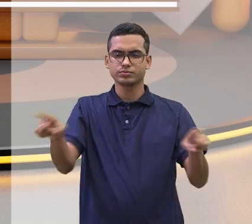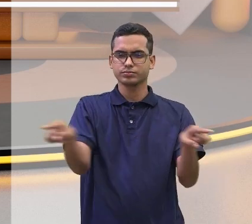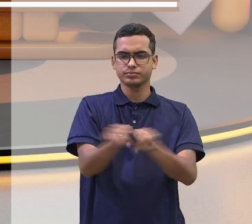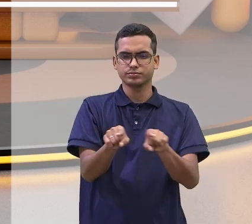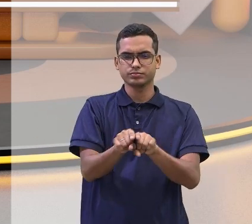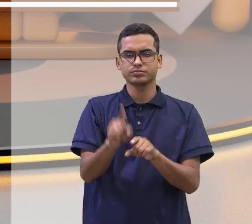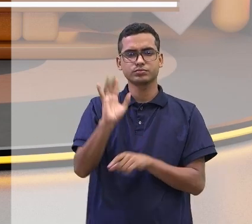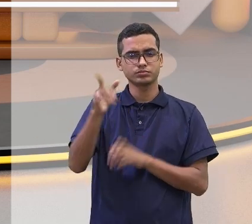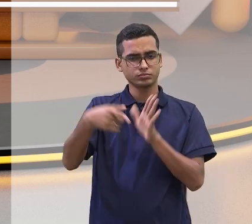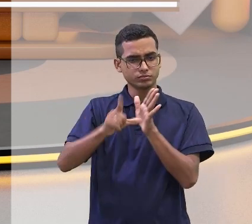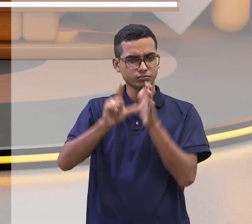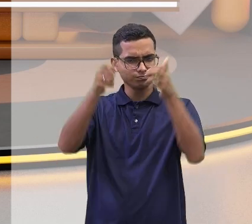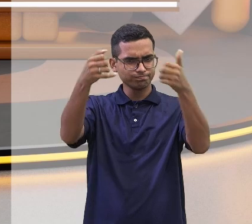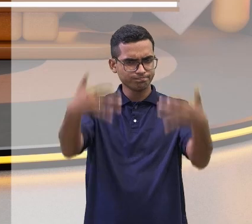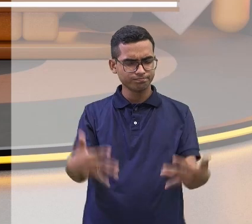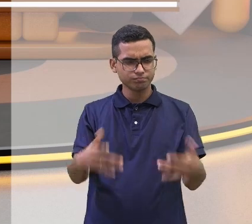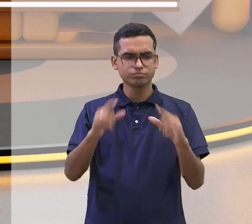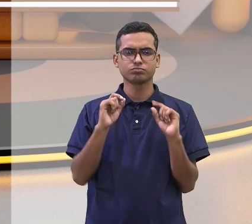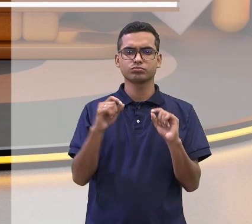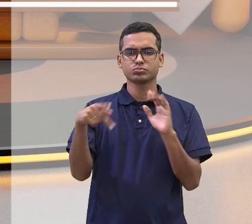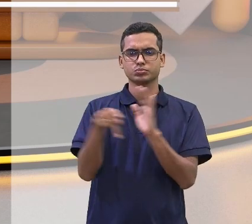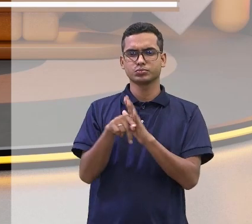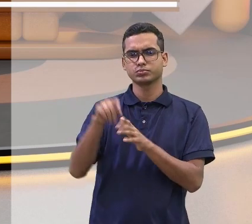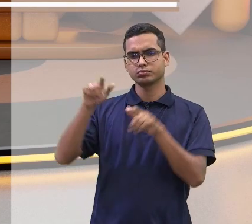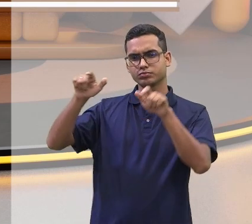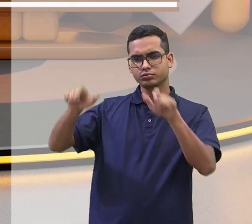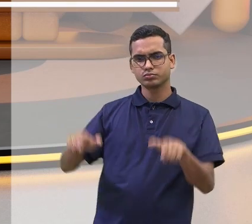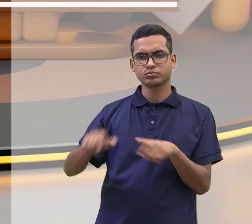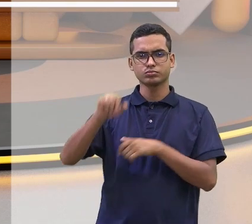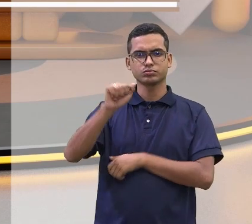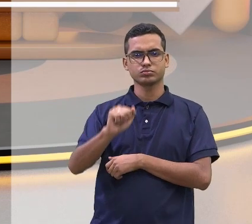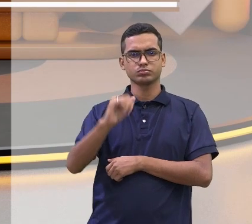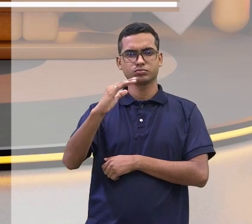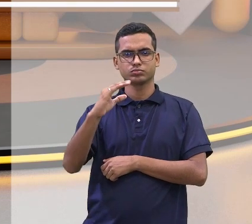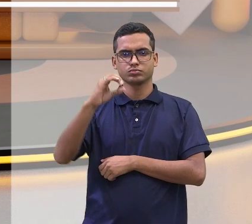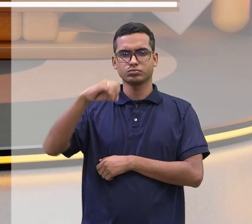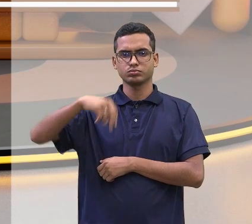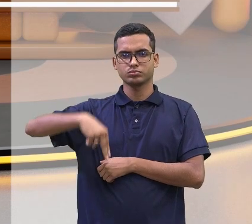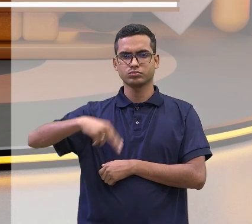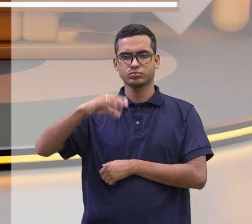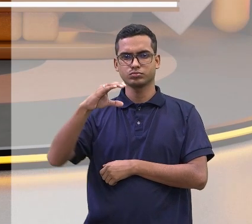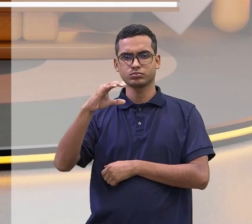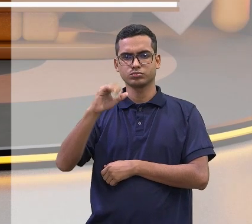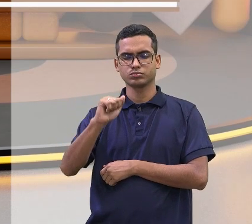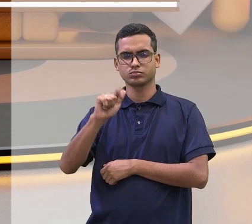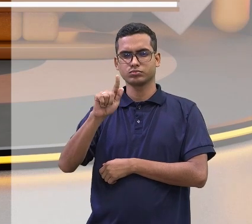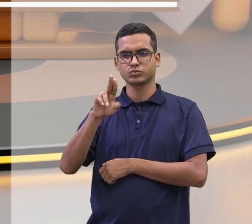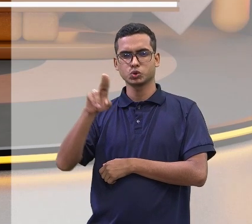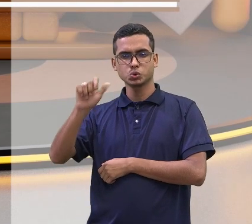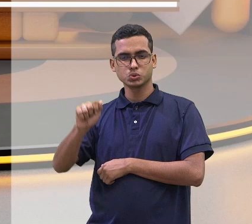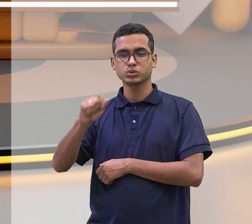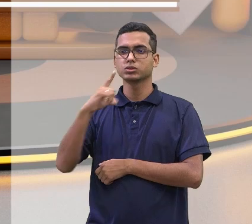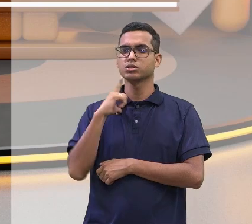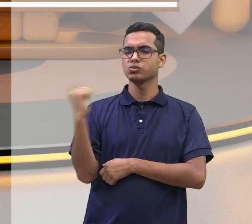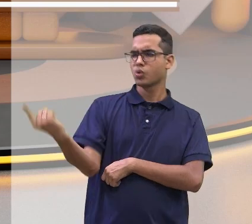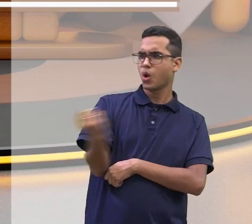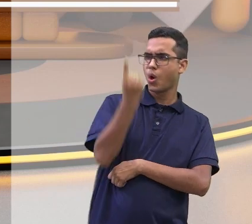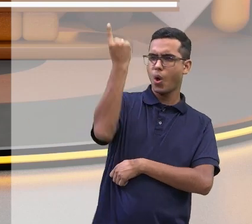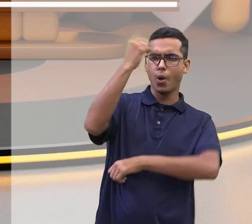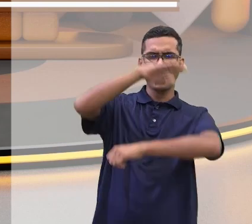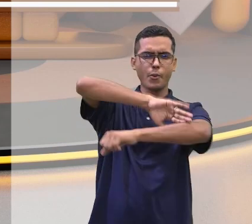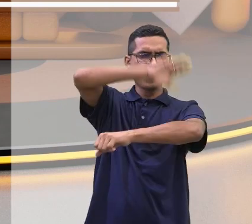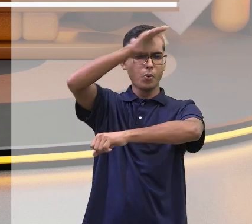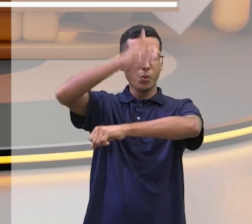que o Aconcagua é o maior ponto, né, o pico mais elevado. E aí para vocês